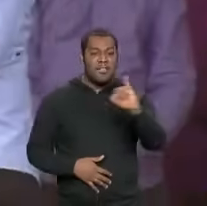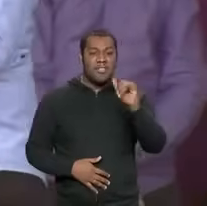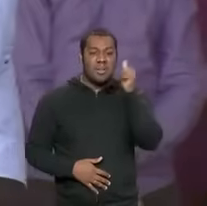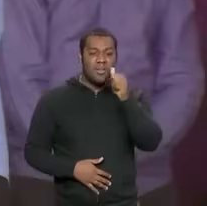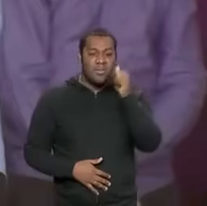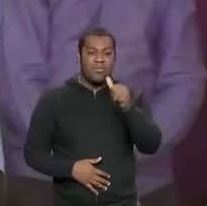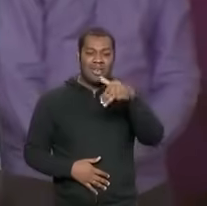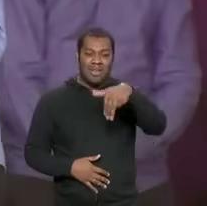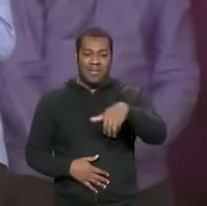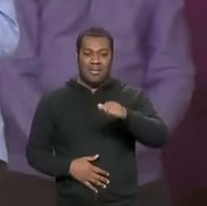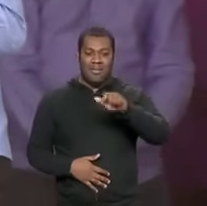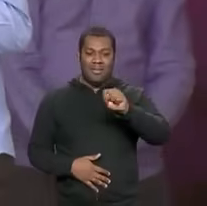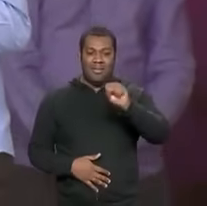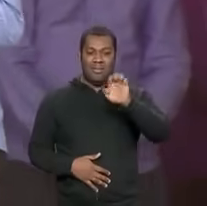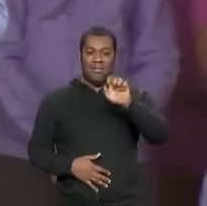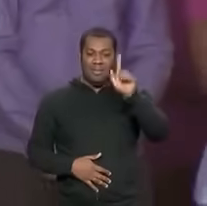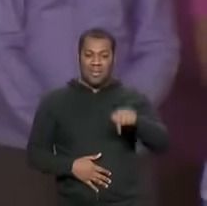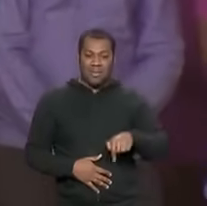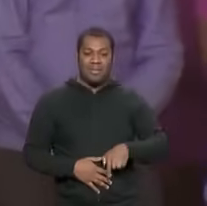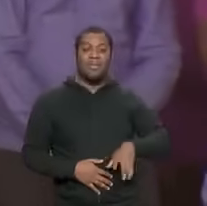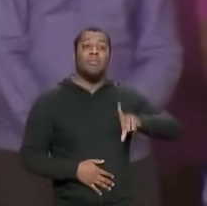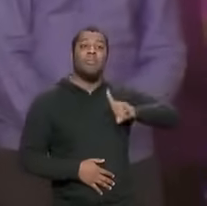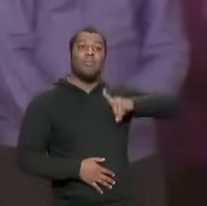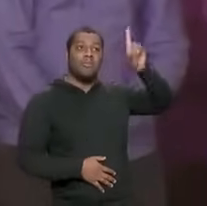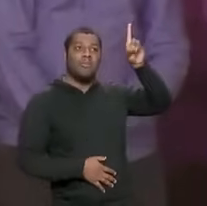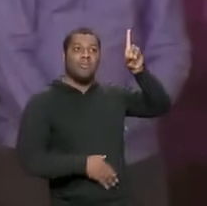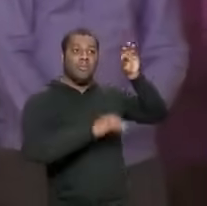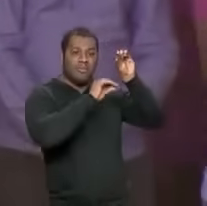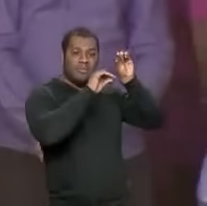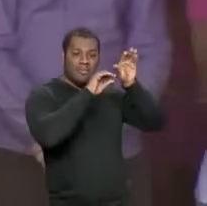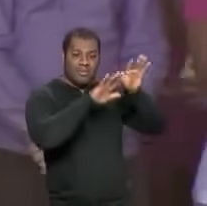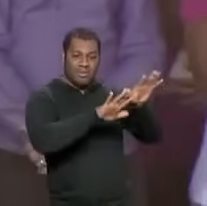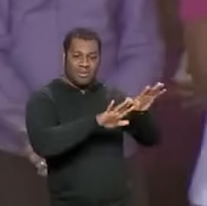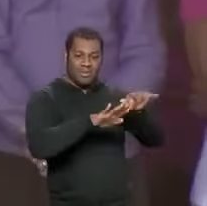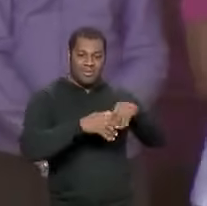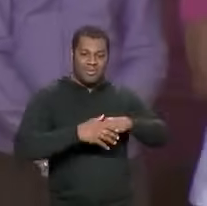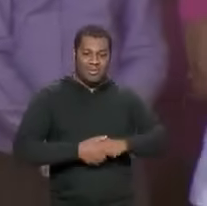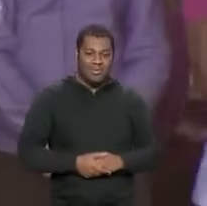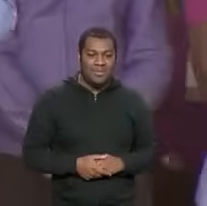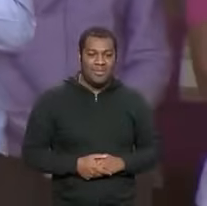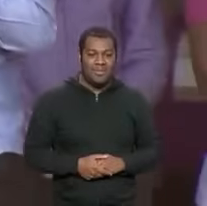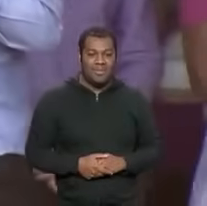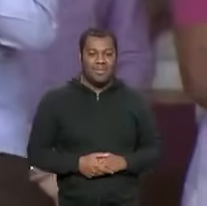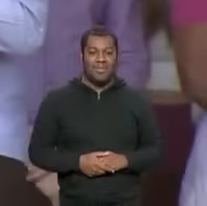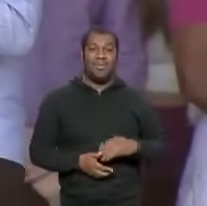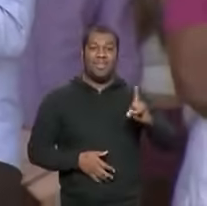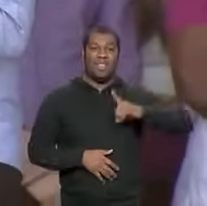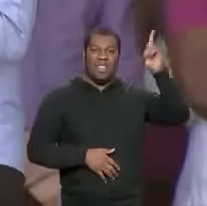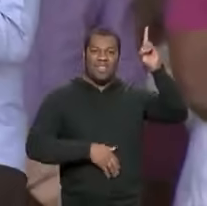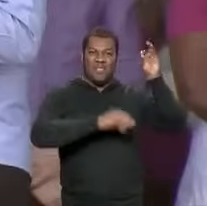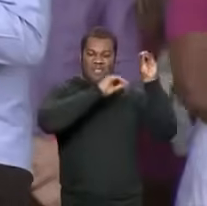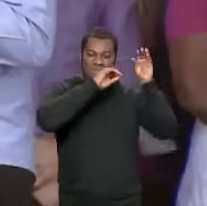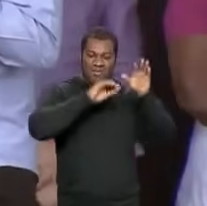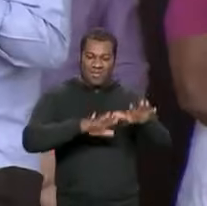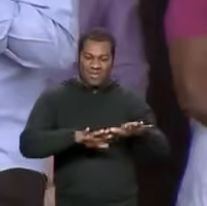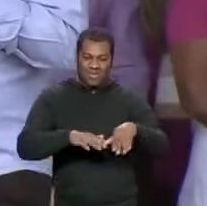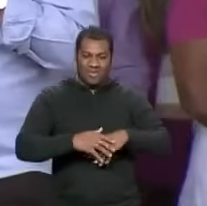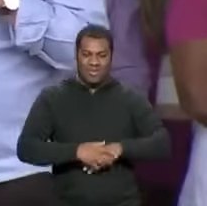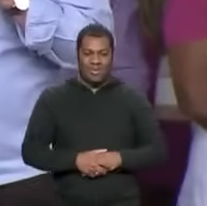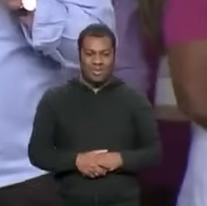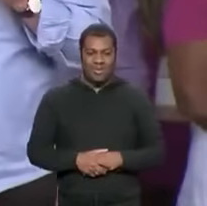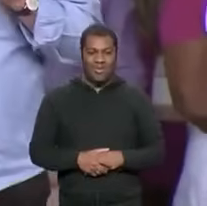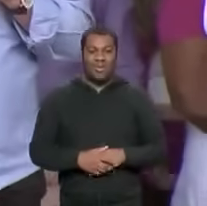é Deus queira Deus queira que o nosso país